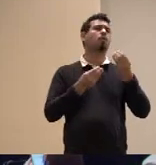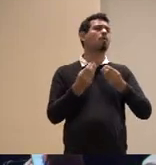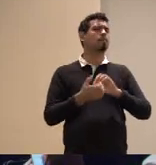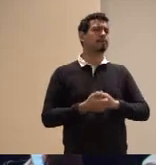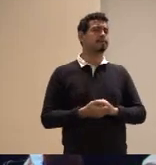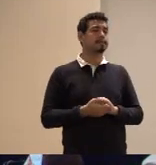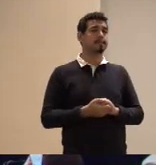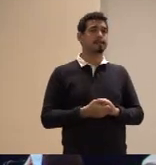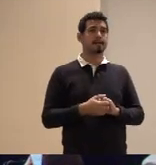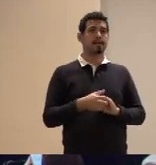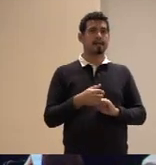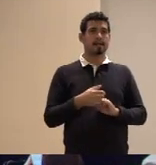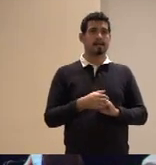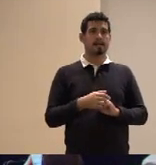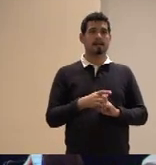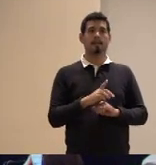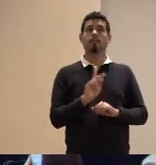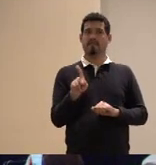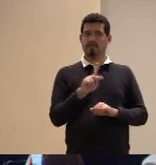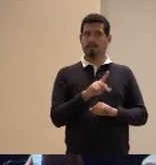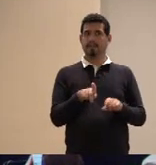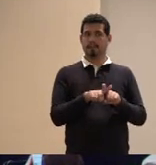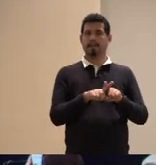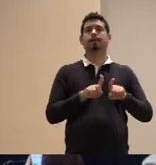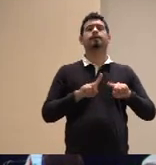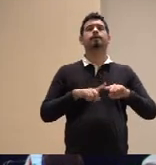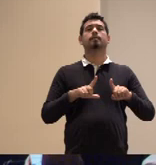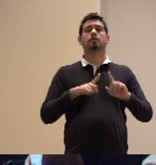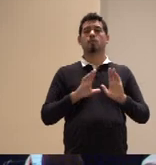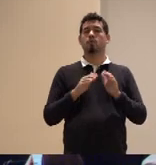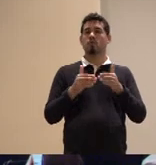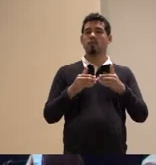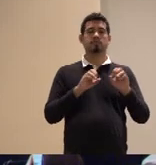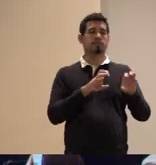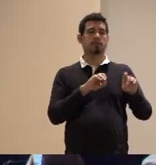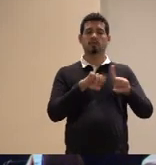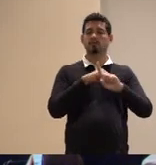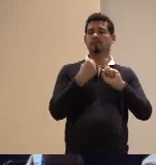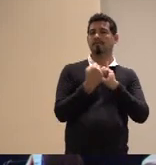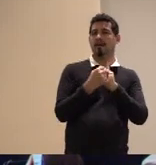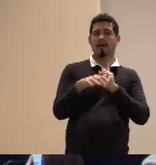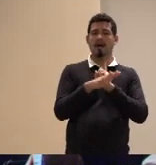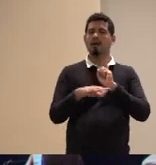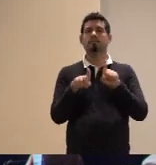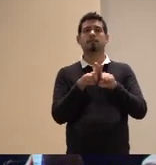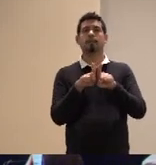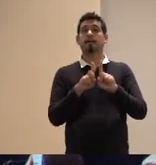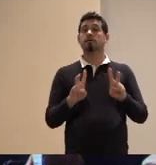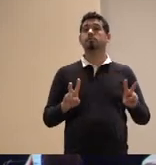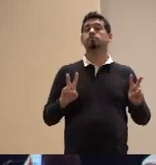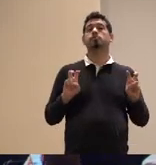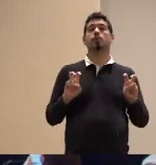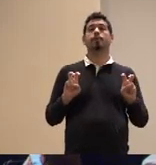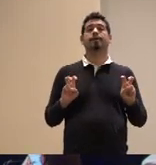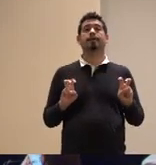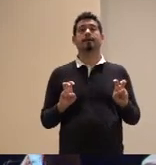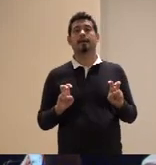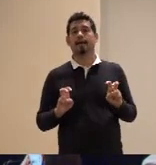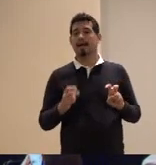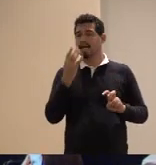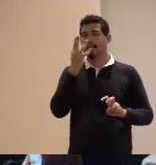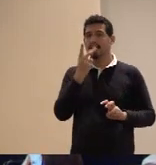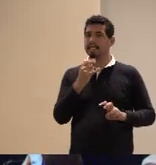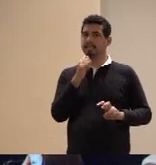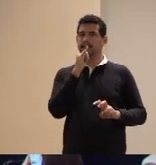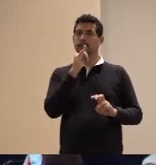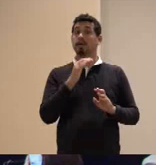coisa assim que me incomoda, algumas atitudes de educadores sociais assim, em relação a criança que